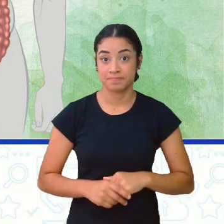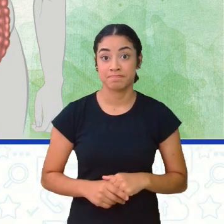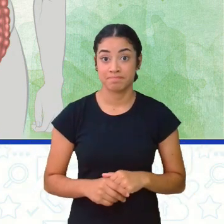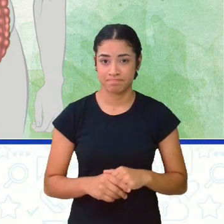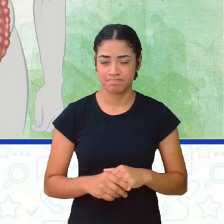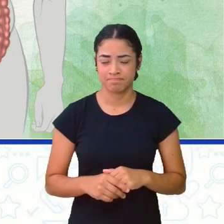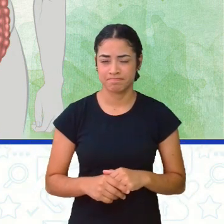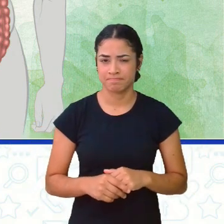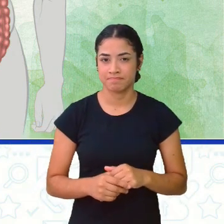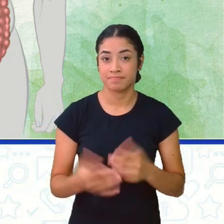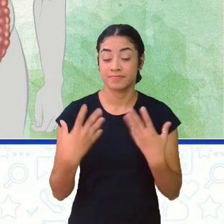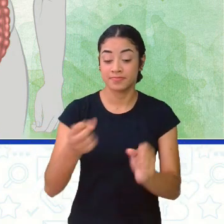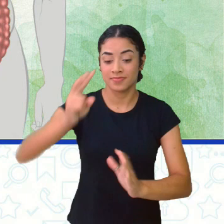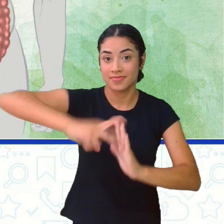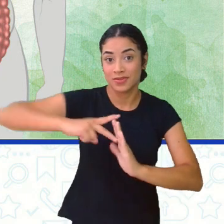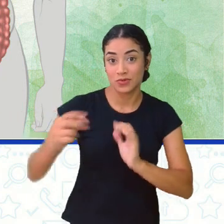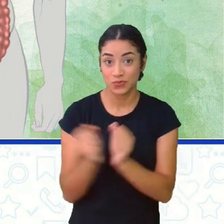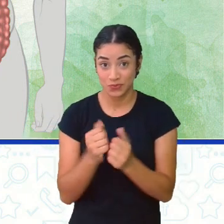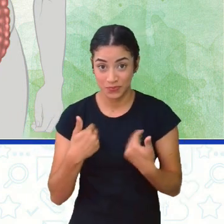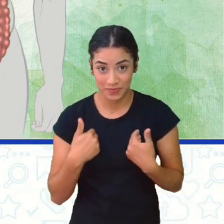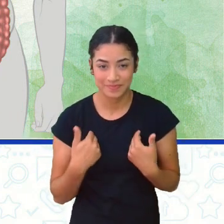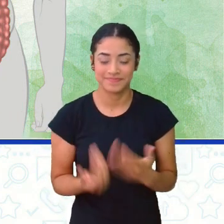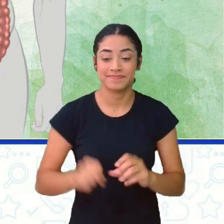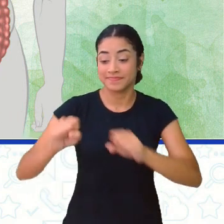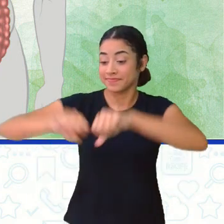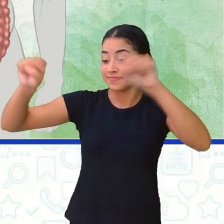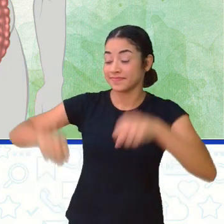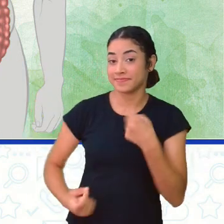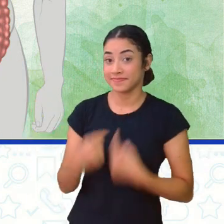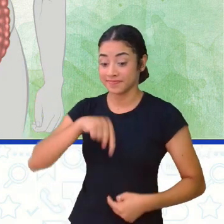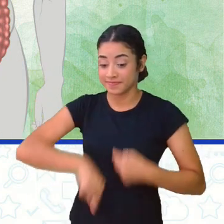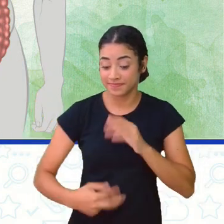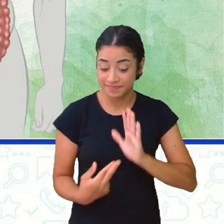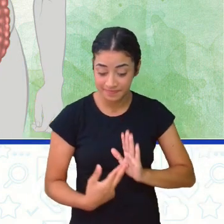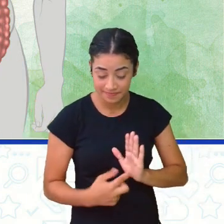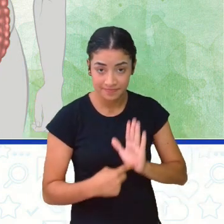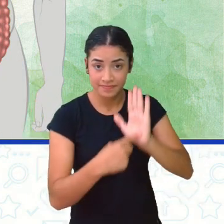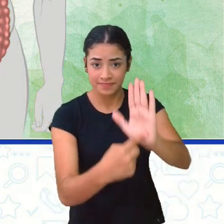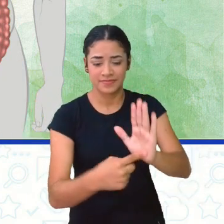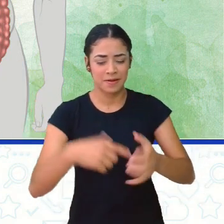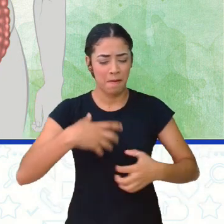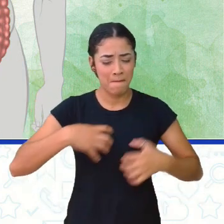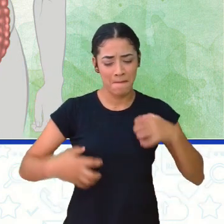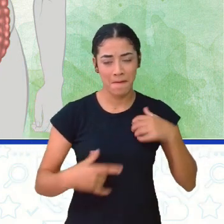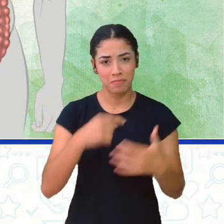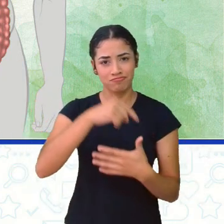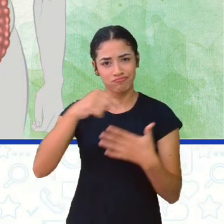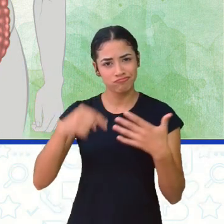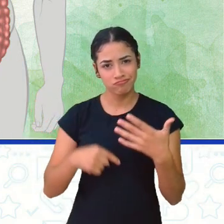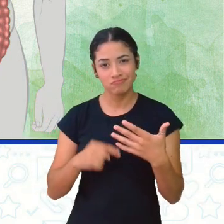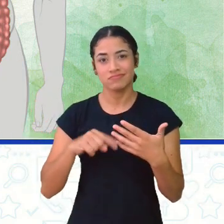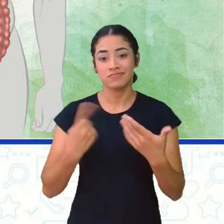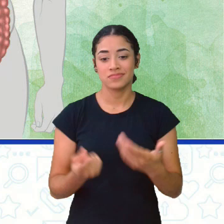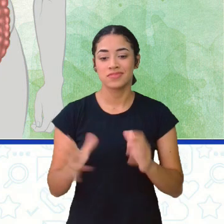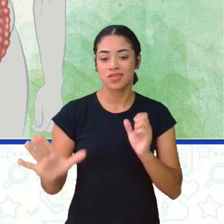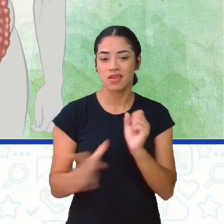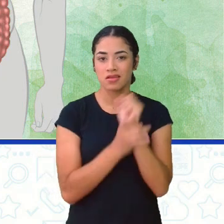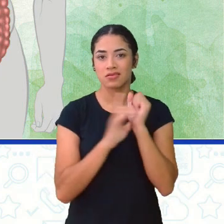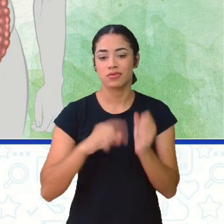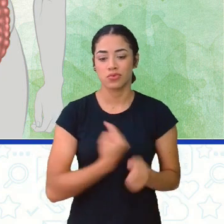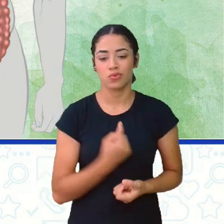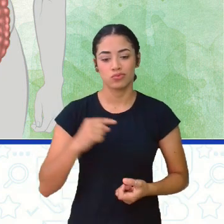vamos lá? Vamos ler comigo? O sistema digestório apresenta uma série de órgãos que garante que o nosso